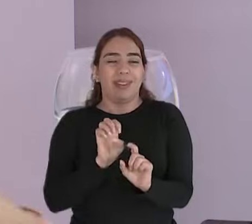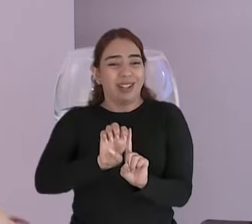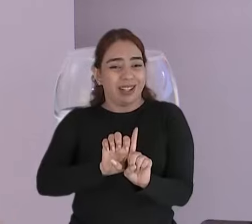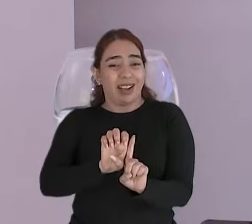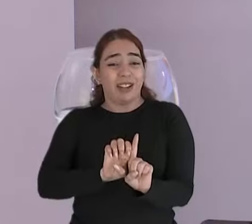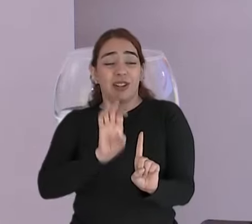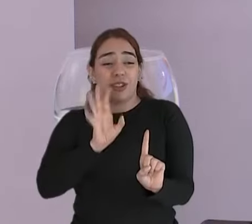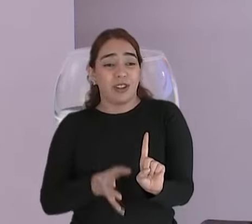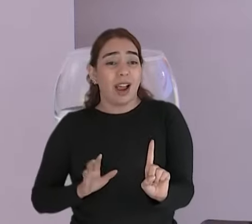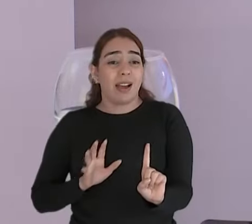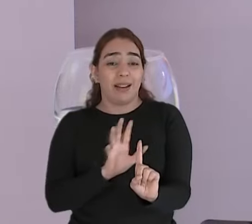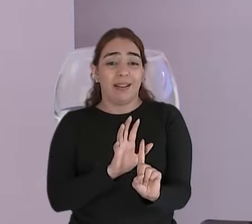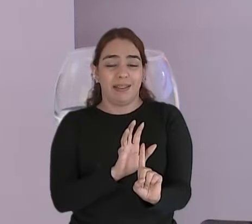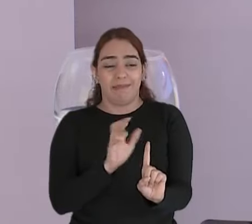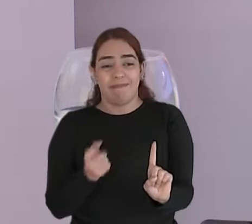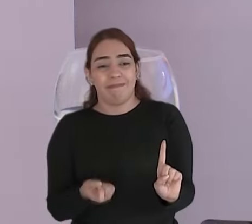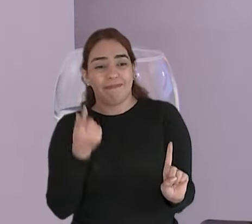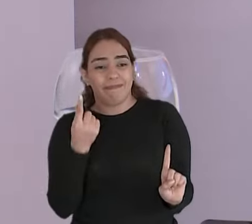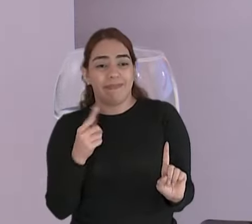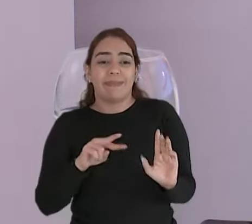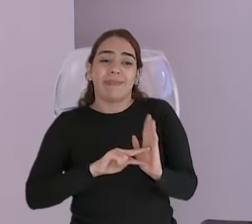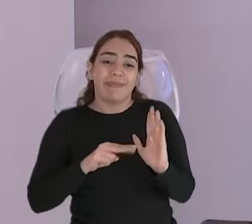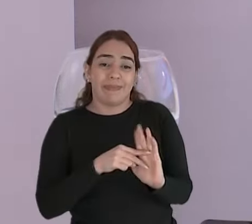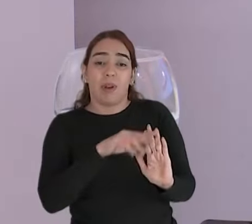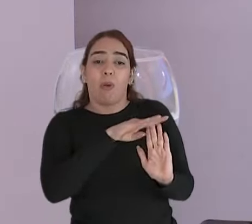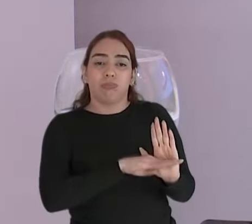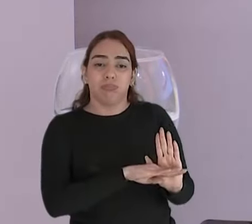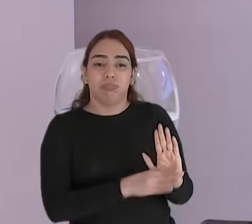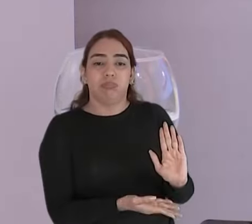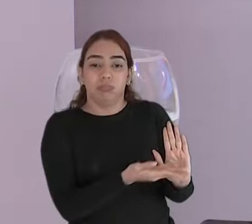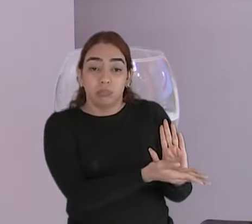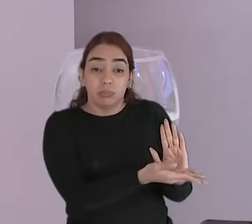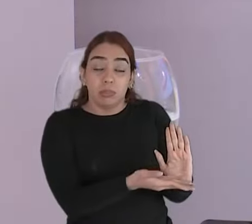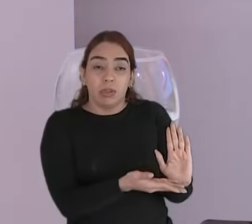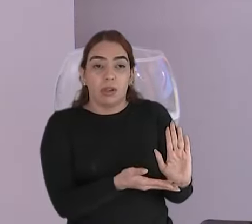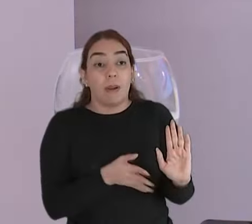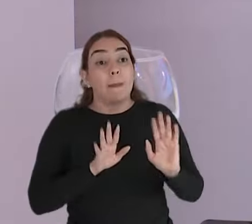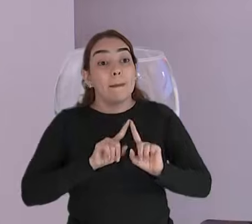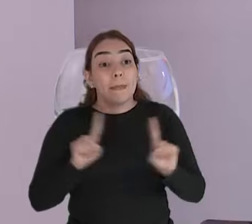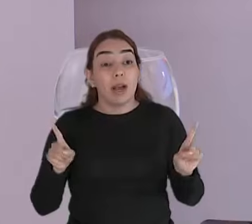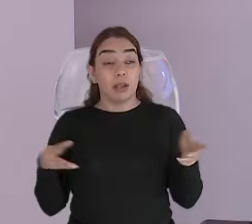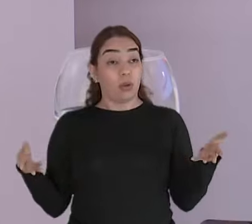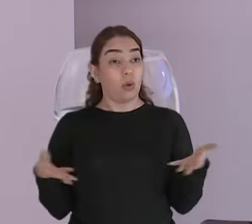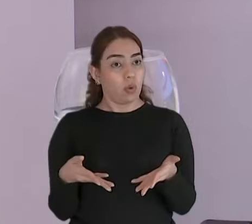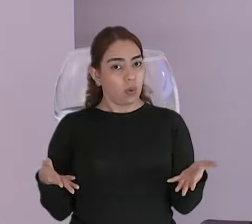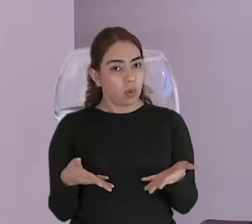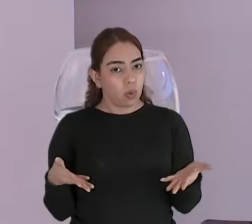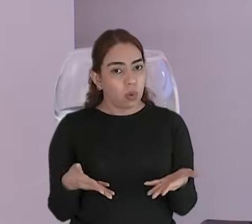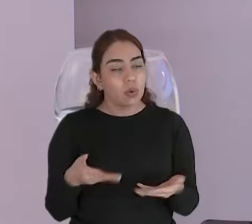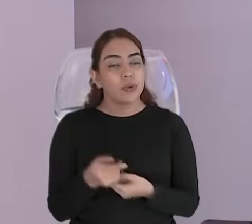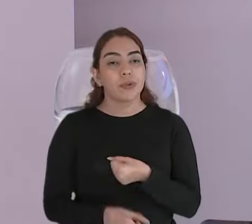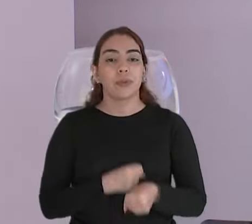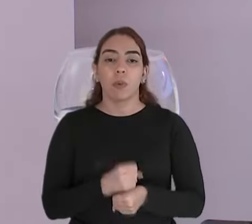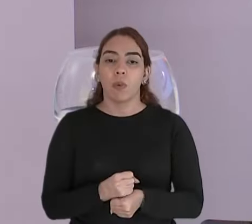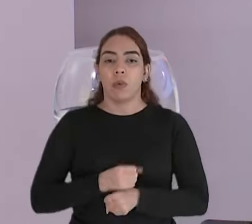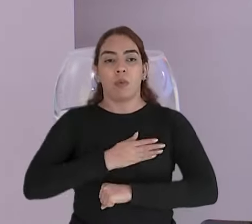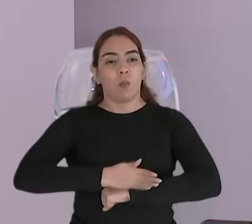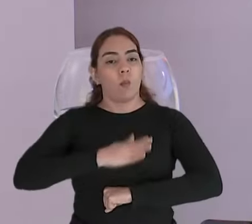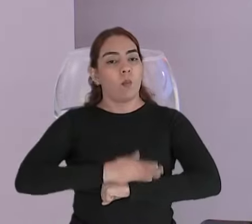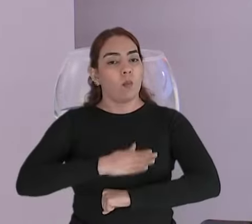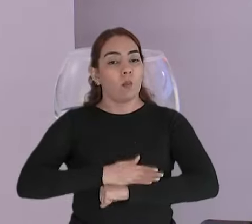Já influenciou nessa estatística, já caiu essa estatística. E hoje em dia, não. A gente tem um acesso ao treinamento